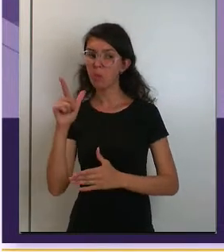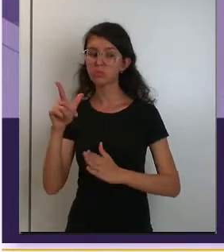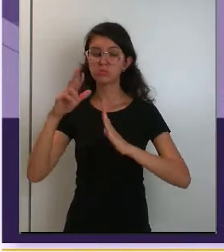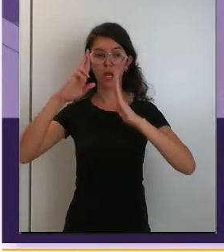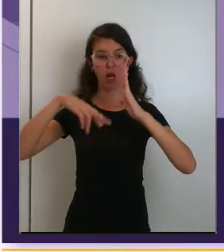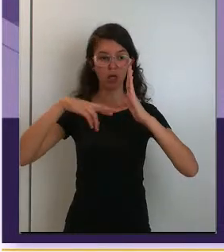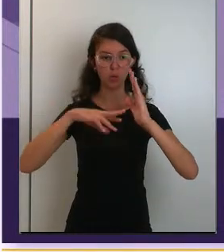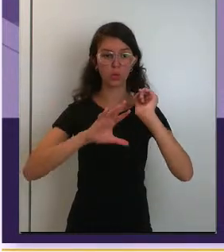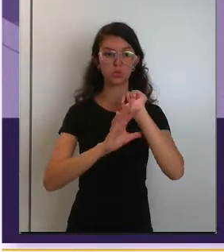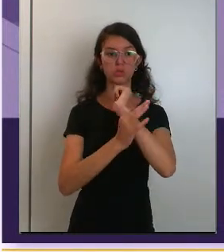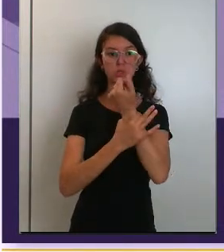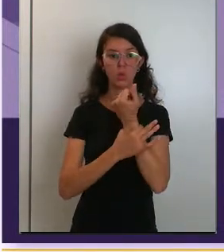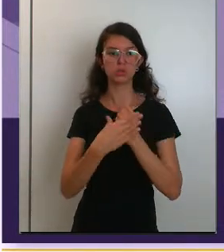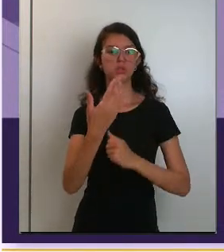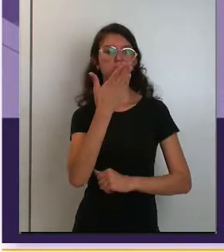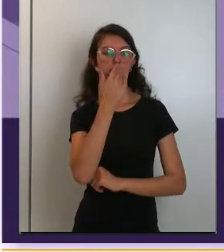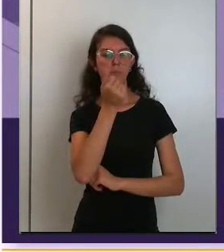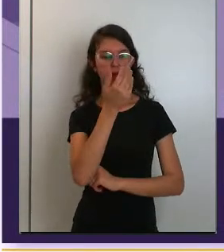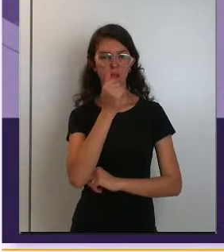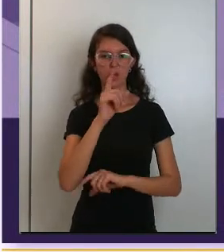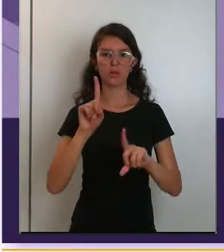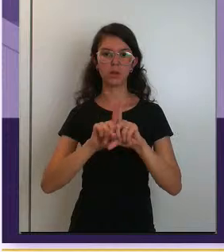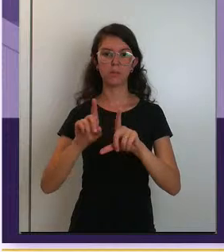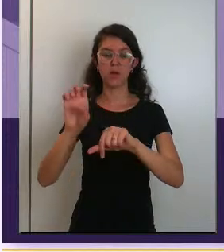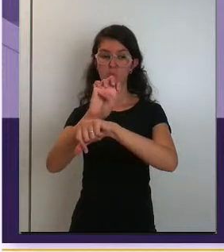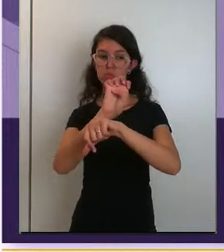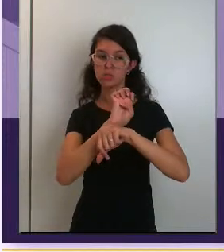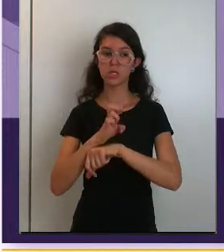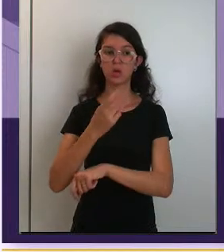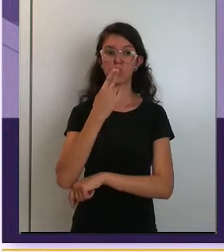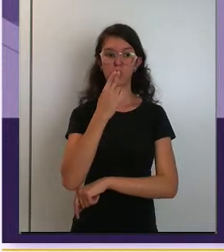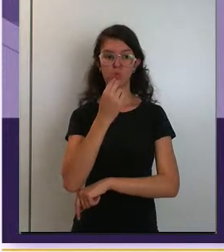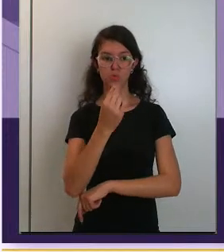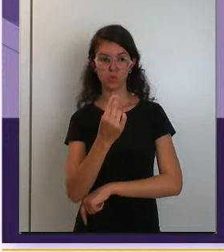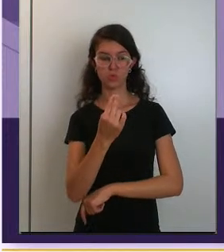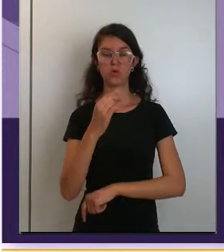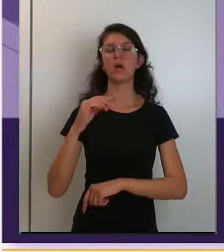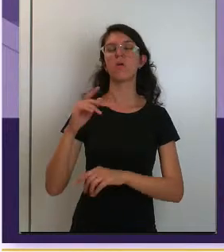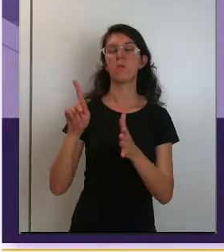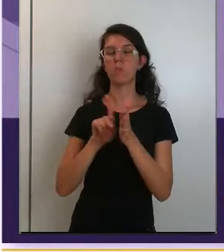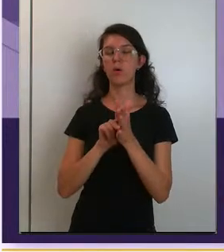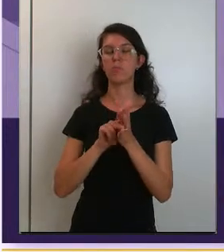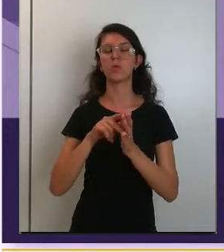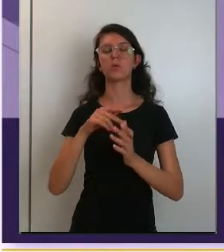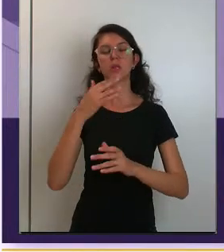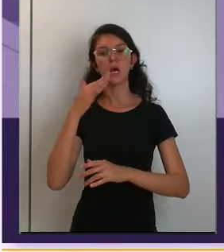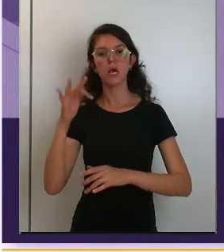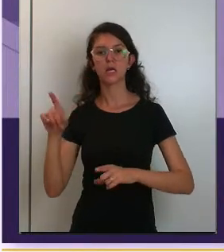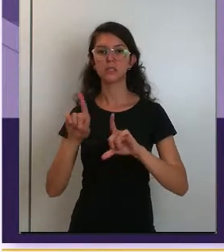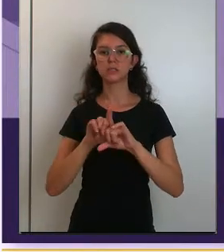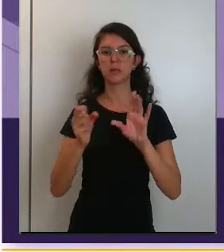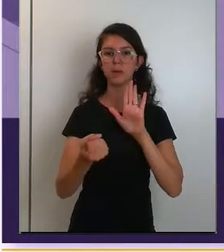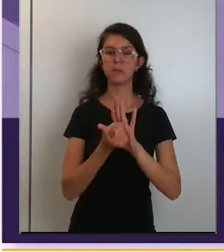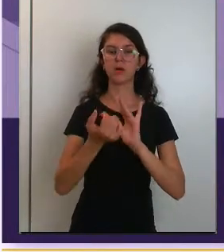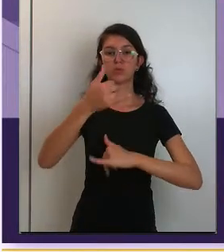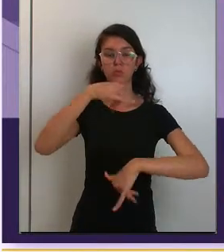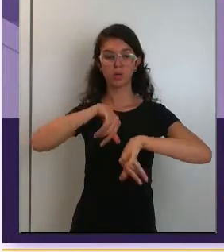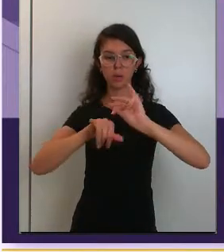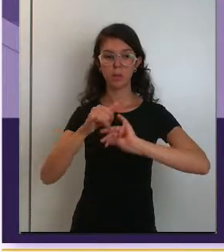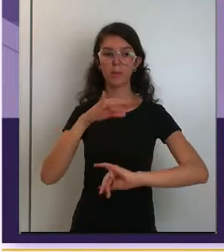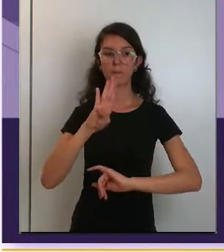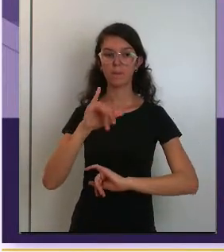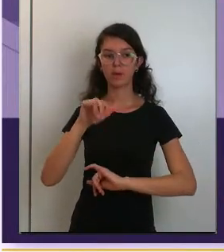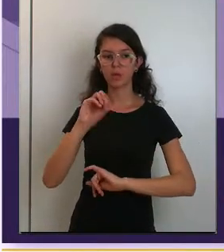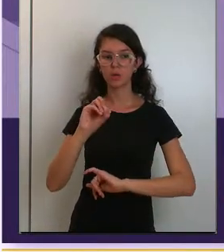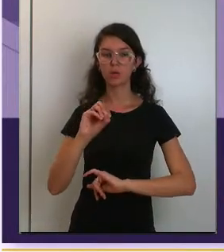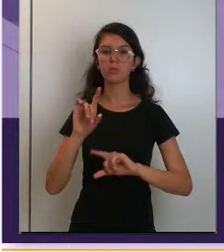sobre segurança alimentar, sobre estado nutricional das crianças, marcadores bioquímicos, suplementação de vitaminas.